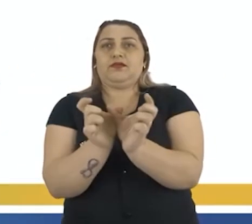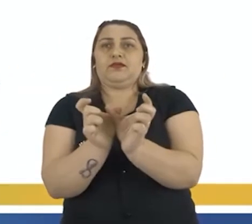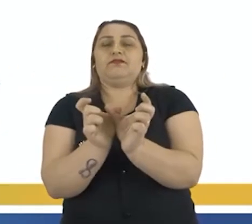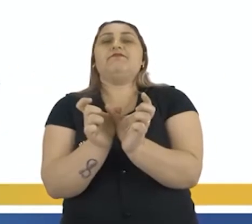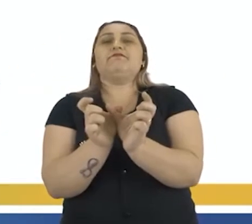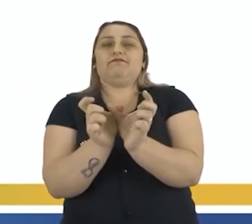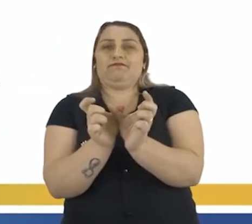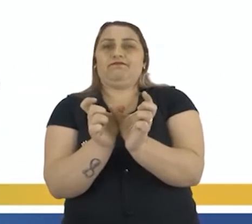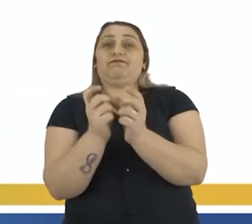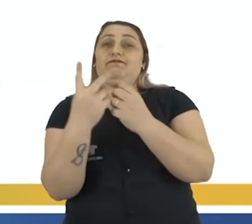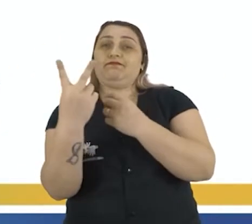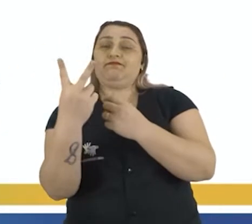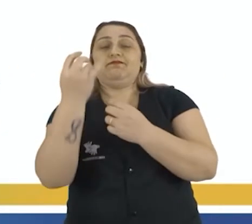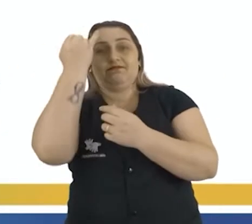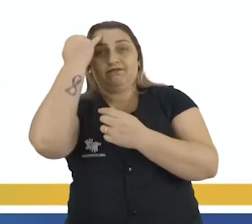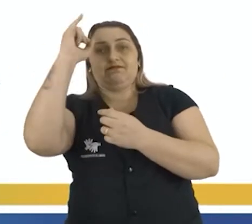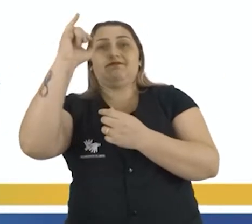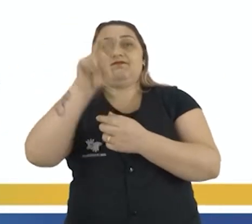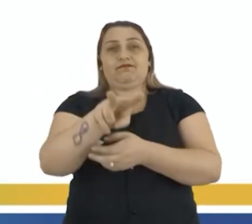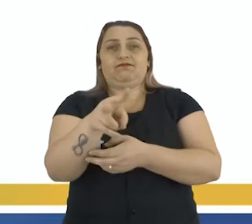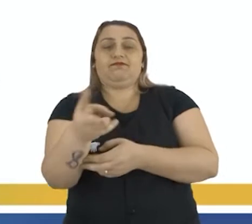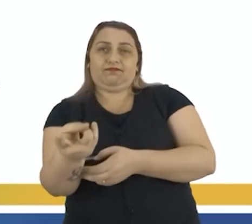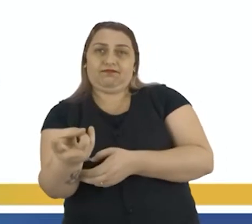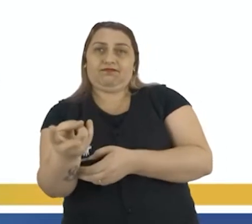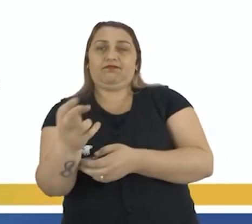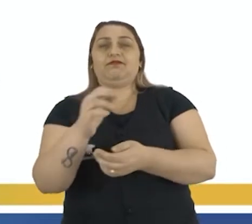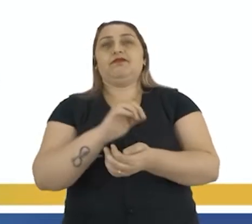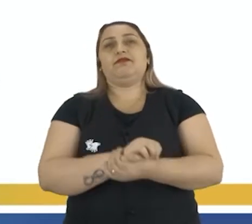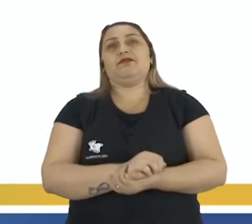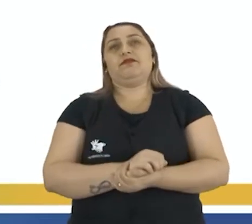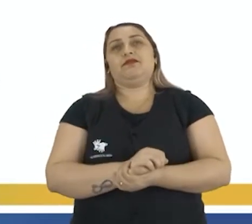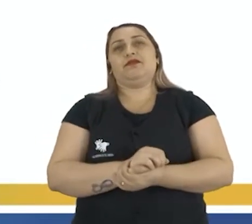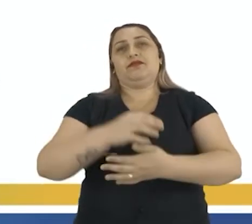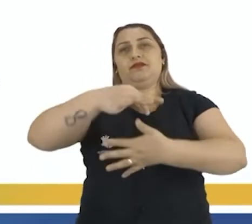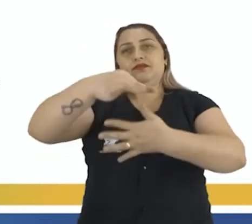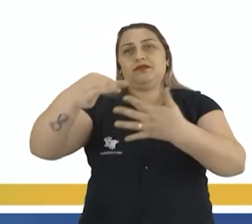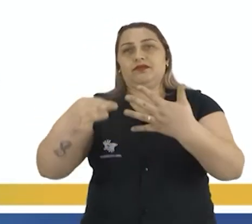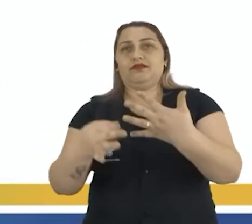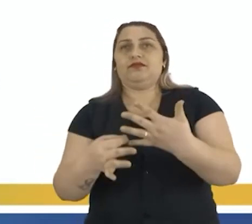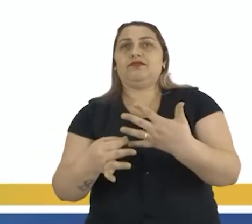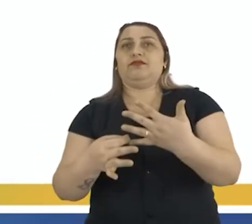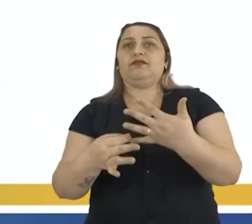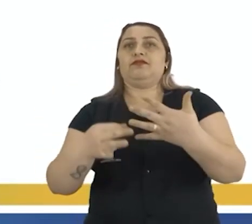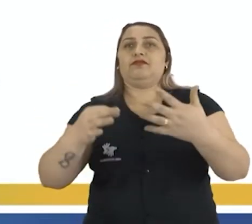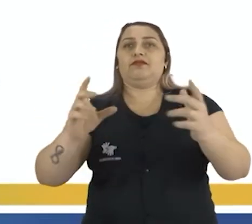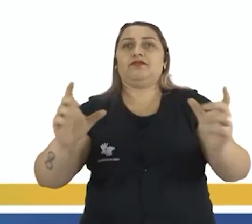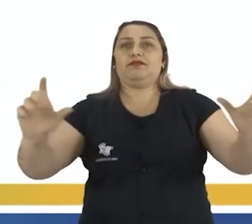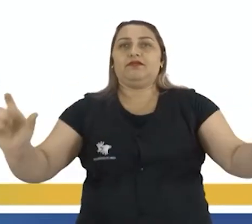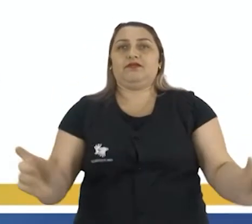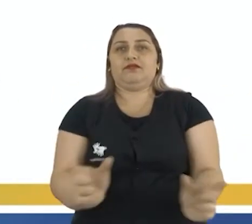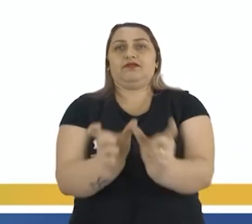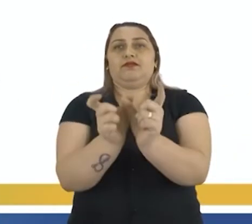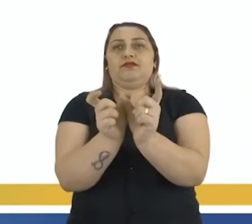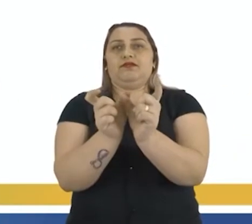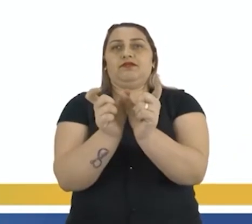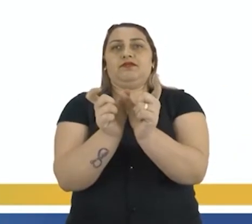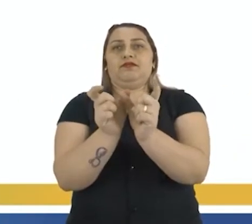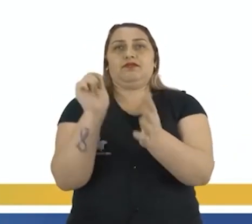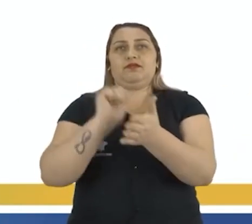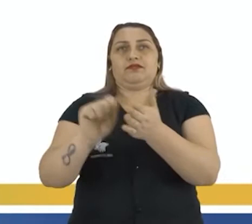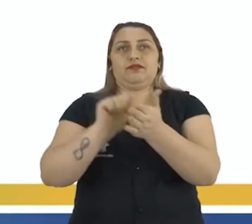duas ideias completamente opostas, tá bom? Então ela é classificada como uma conjunção. Anote